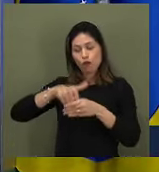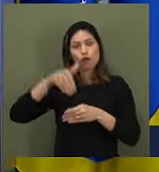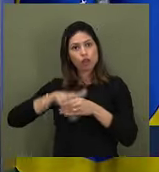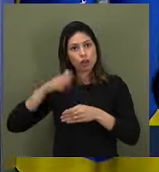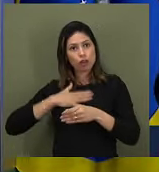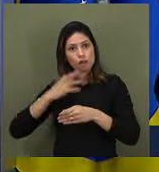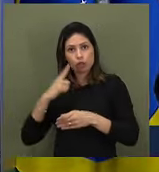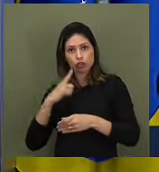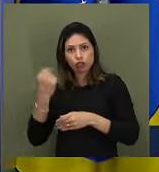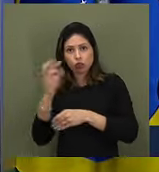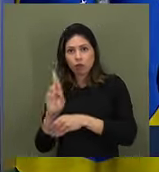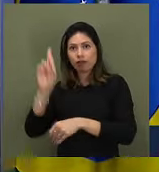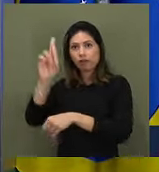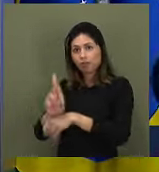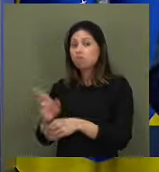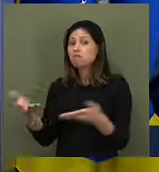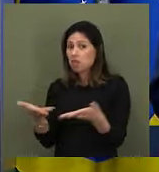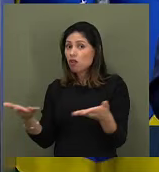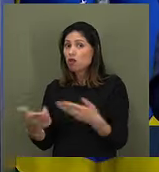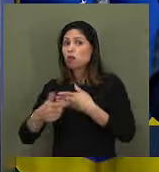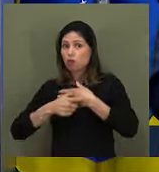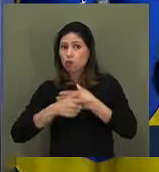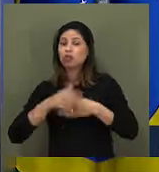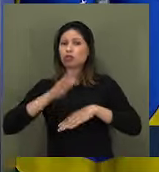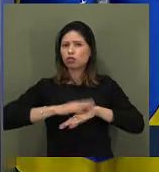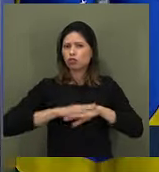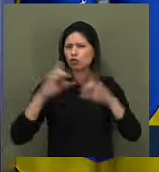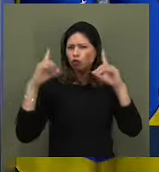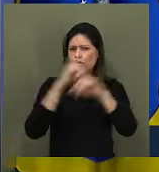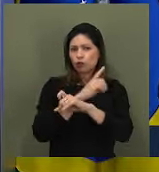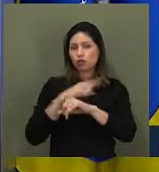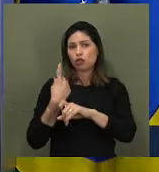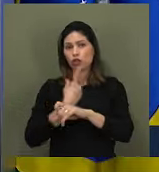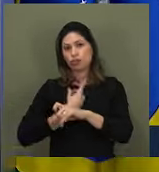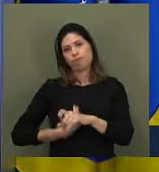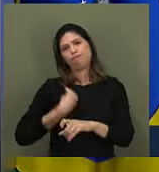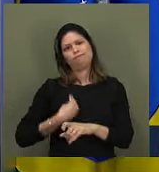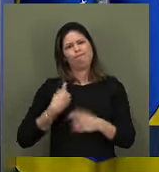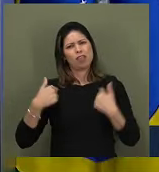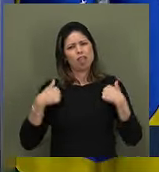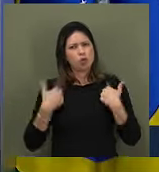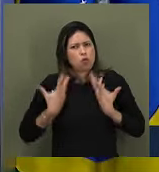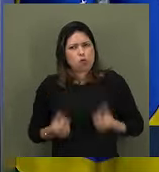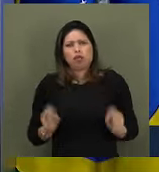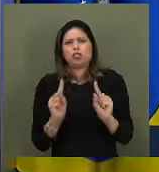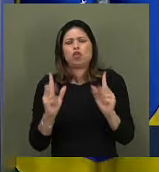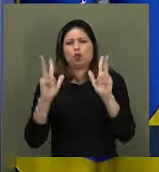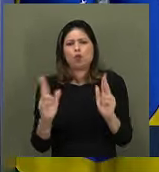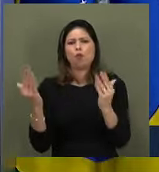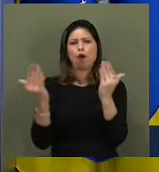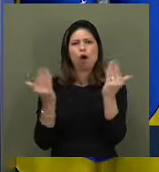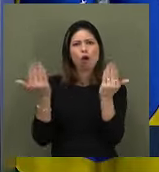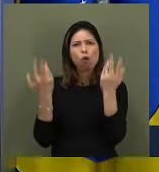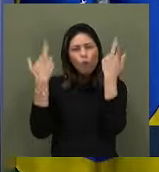de figurante nesse momento tão crítico na nossa história não aceito ser levado mudo e silencioso ao matadouro como